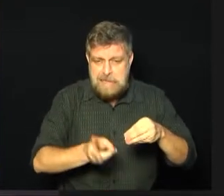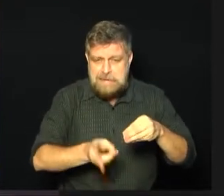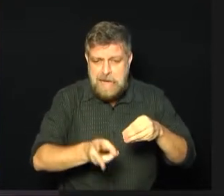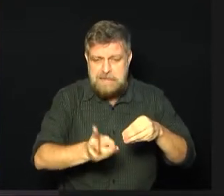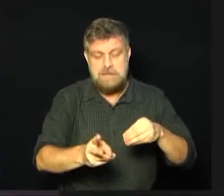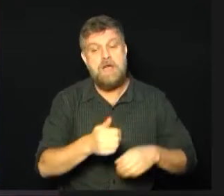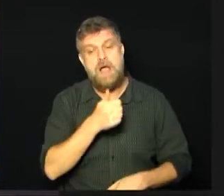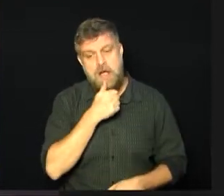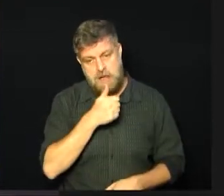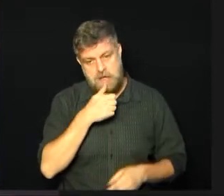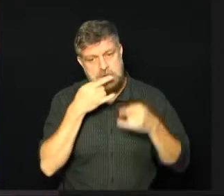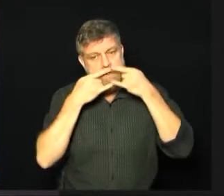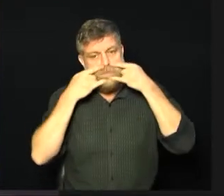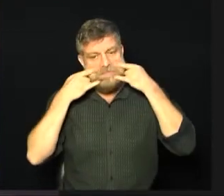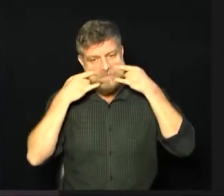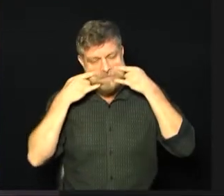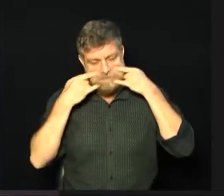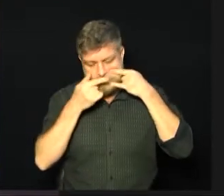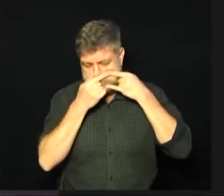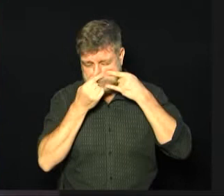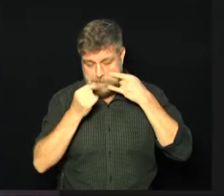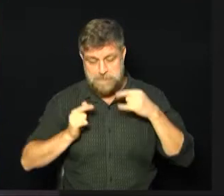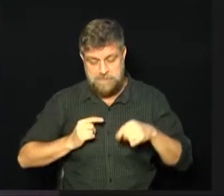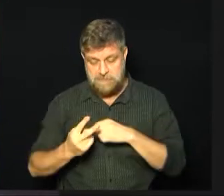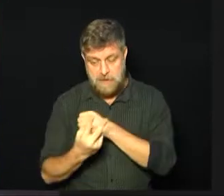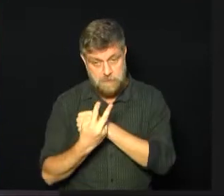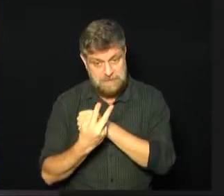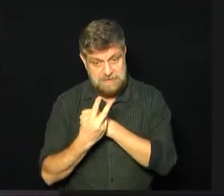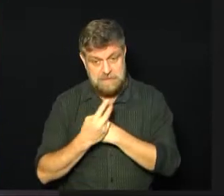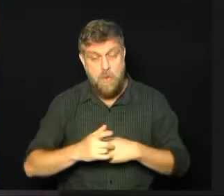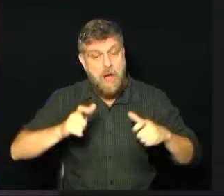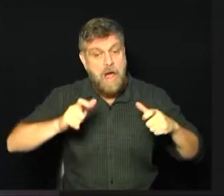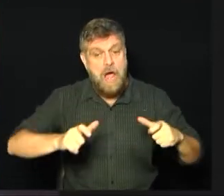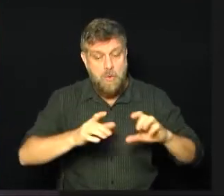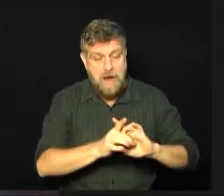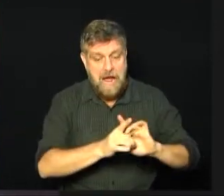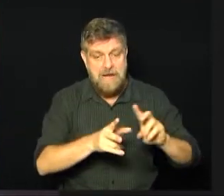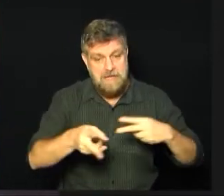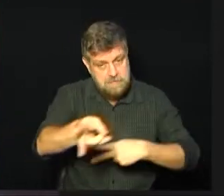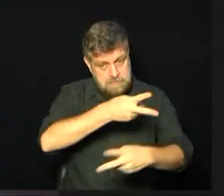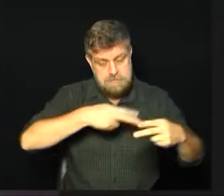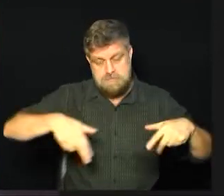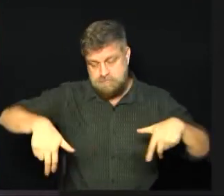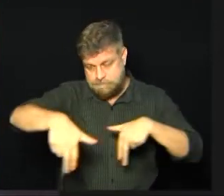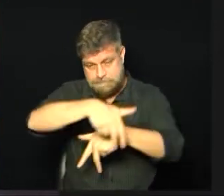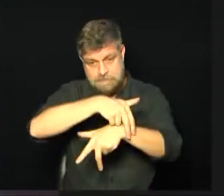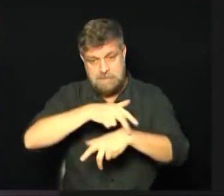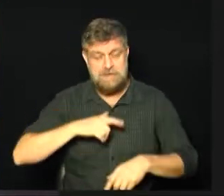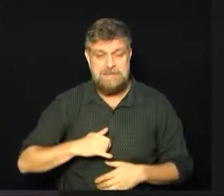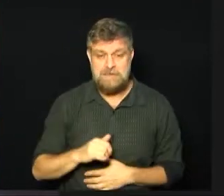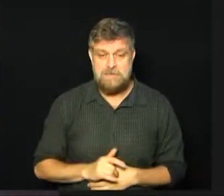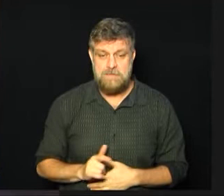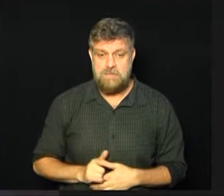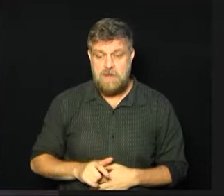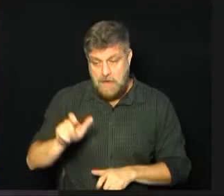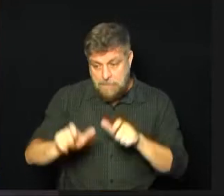ainda devam utilizar as máscaras de proteção, mesmo em locais públicos abertos, se tiver uma presença de